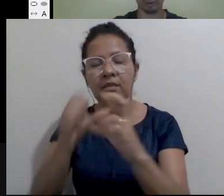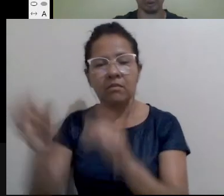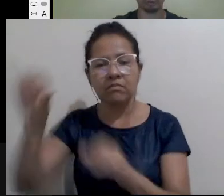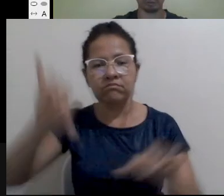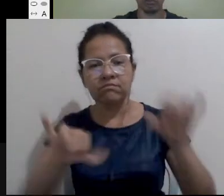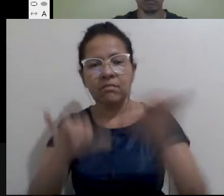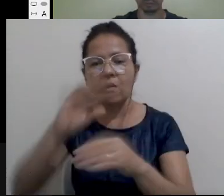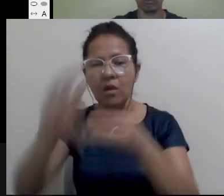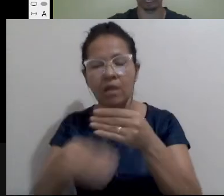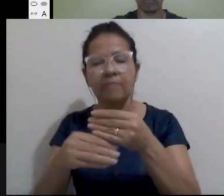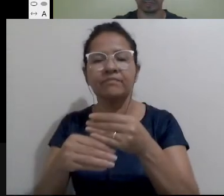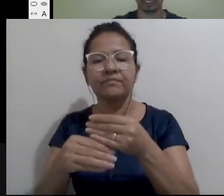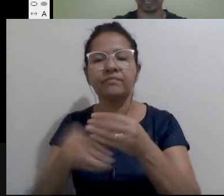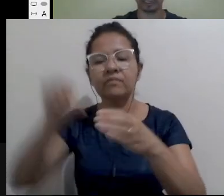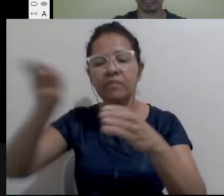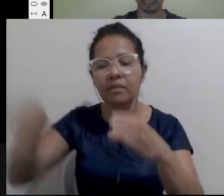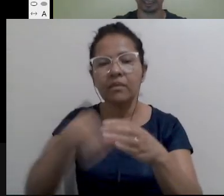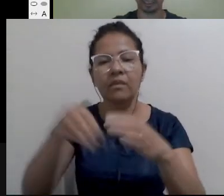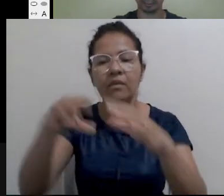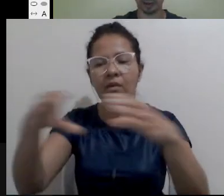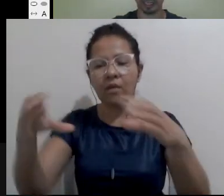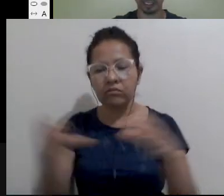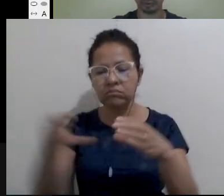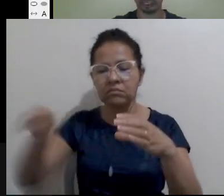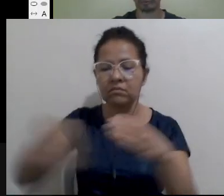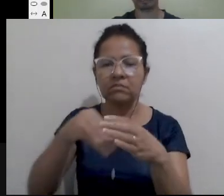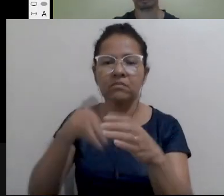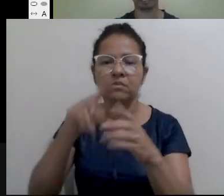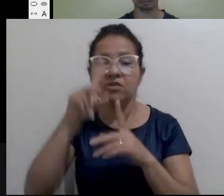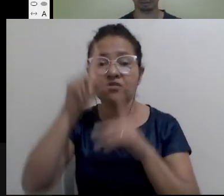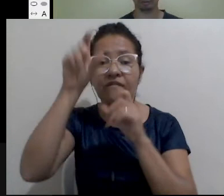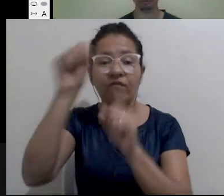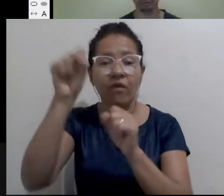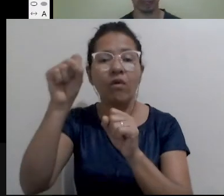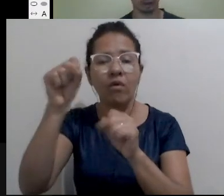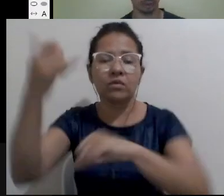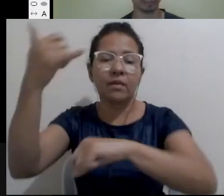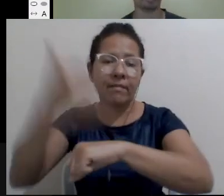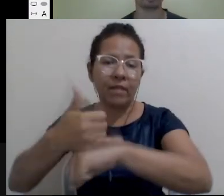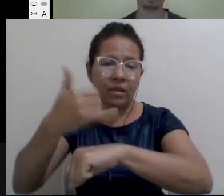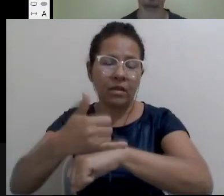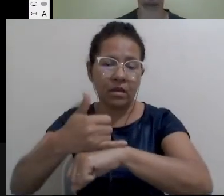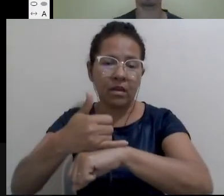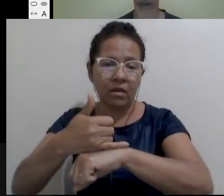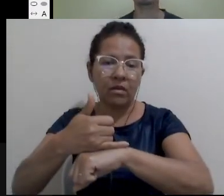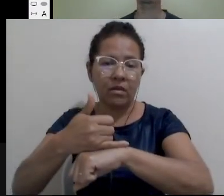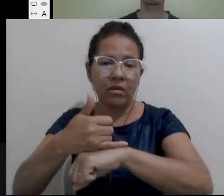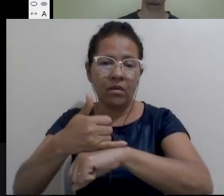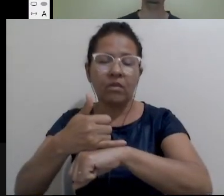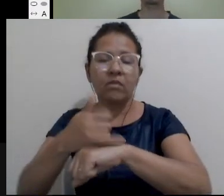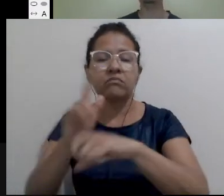compostos. Os de esfera interna têm ligantes mais fortemente ligados ao metal, tá?